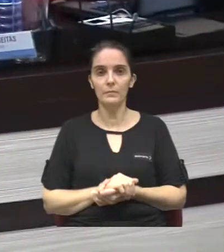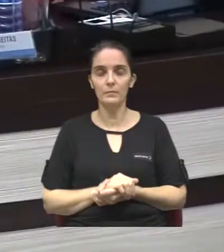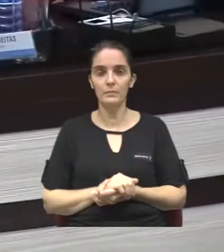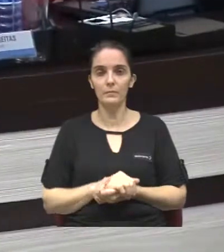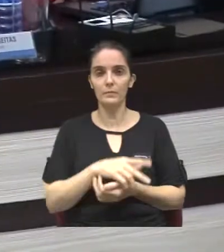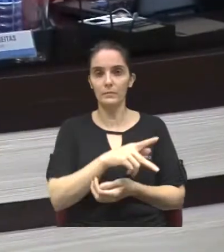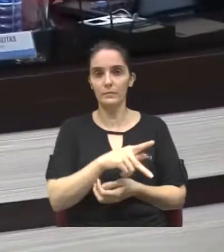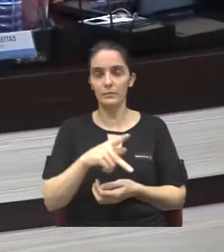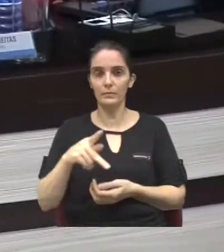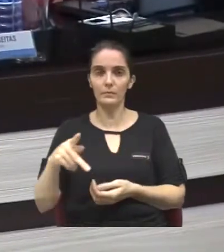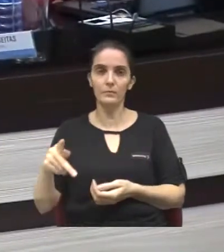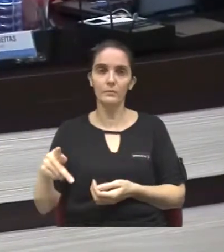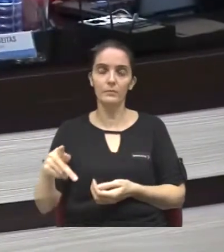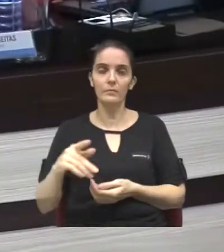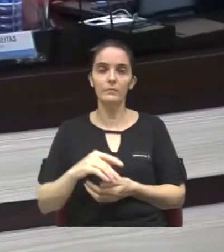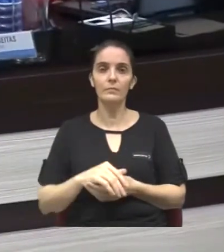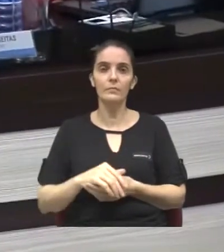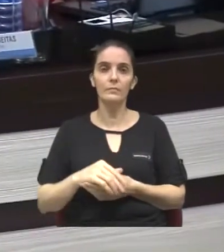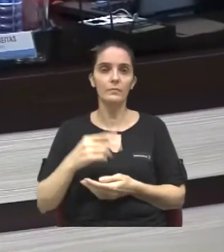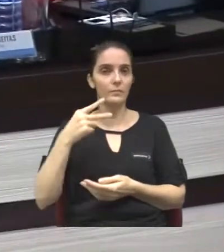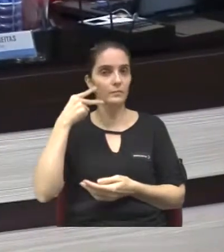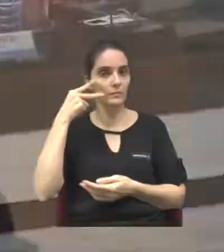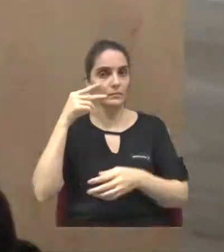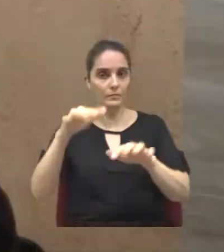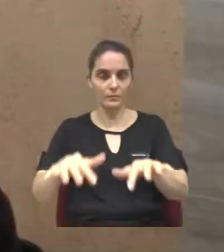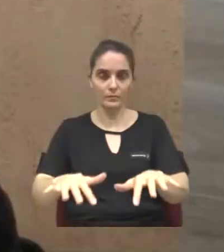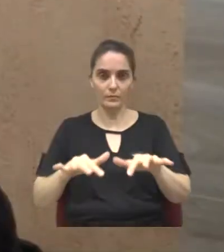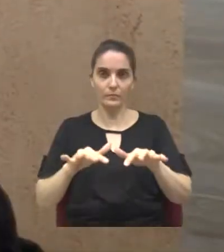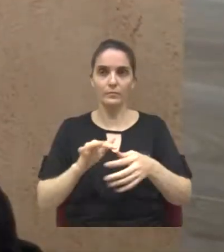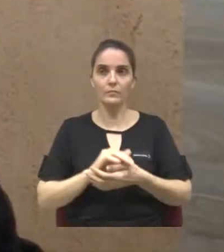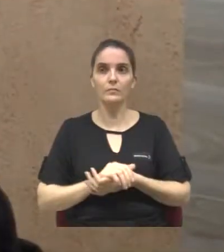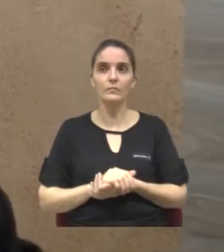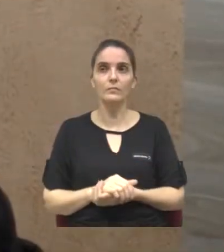Senhor presidente, nobres pares, público presente,